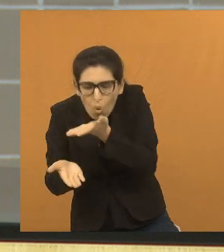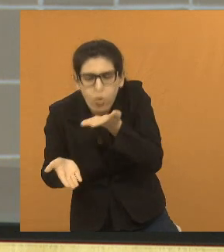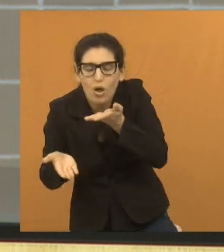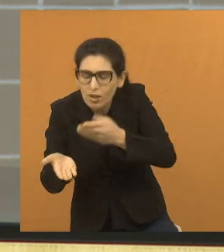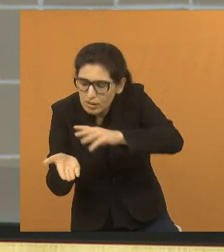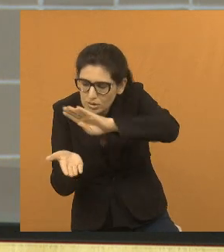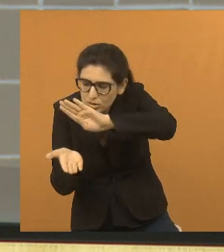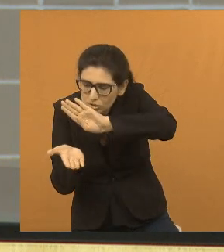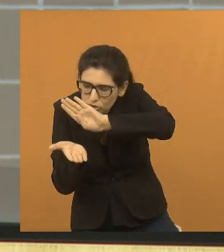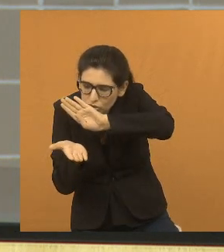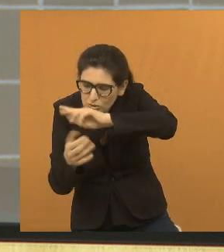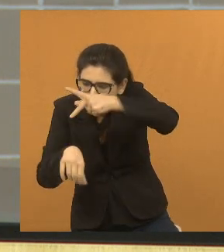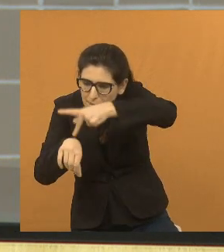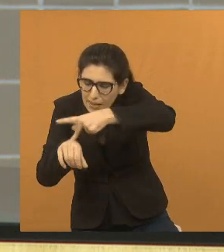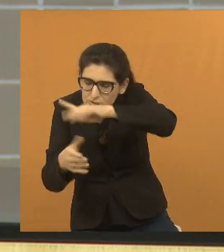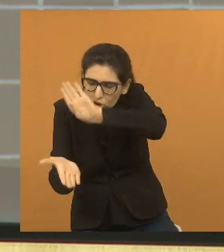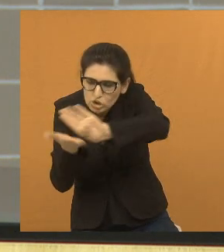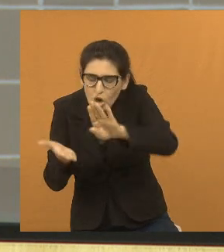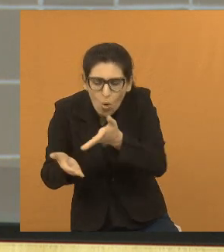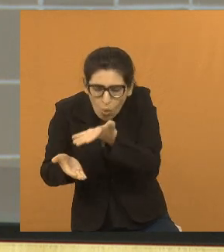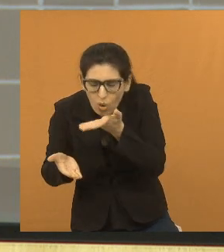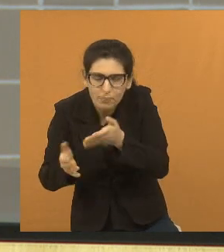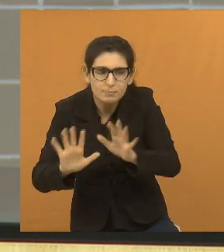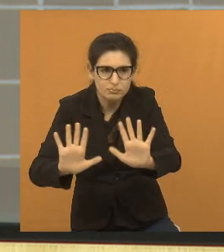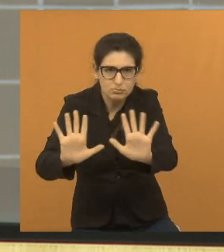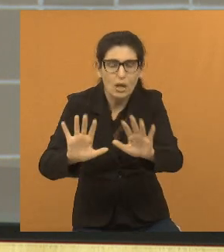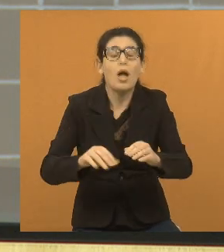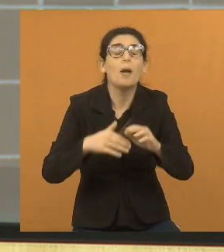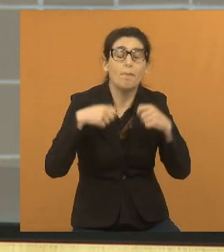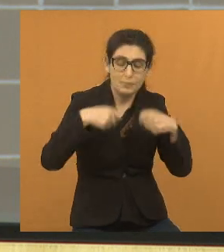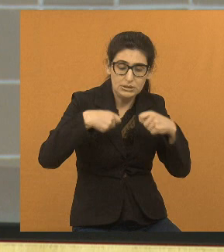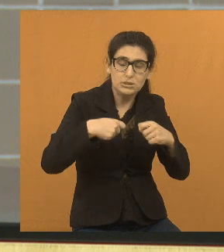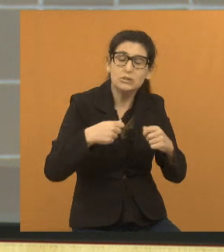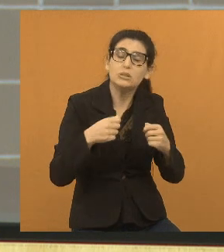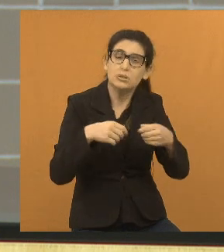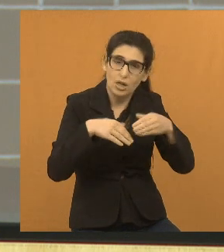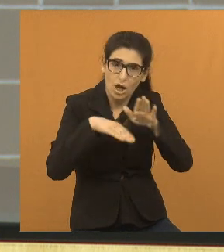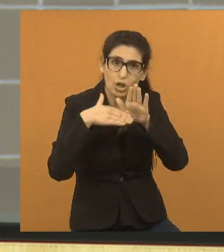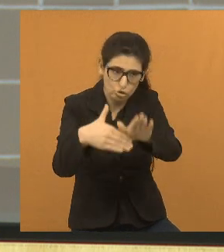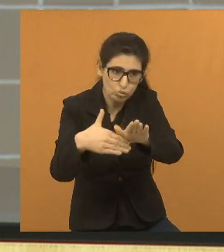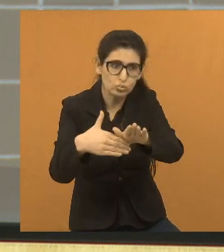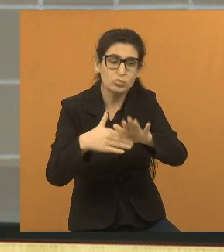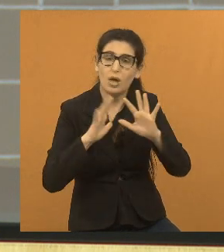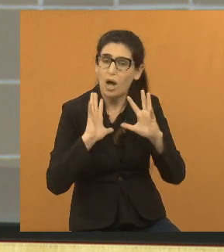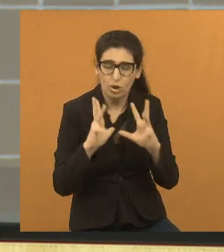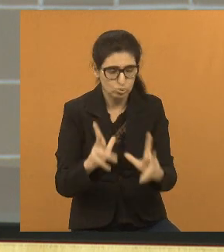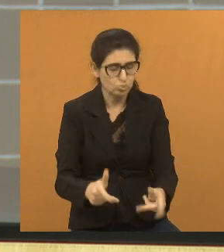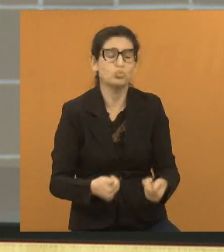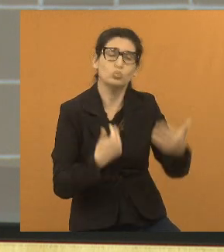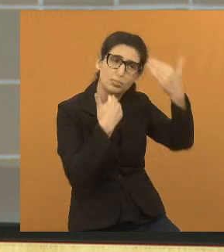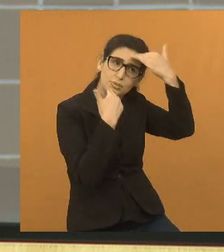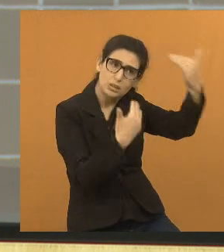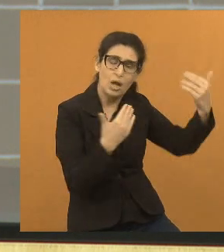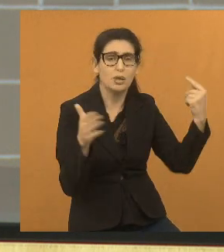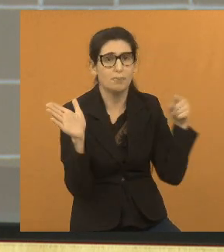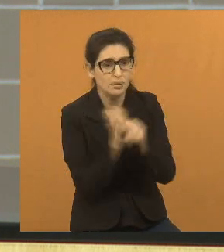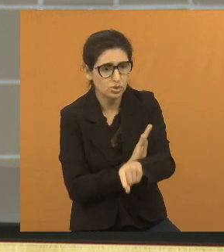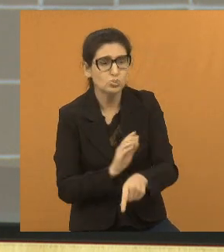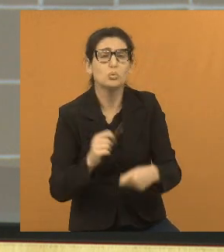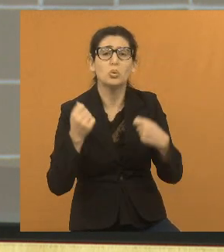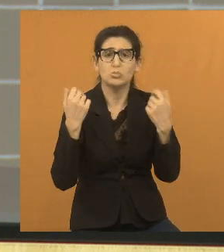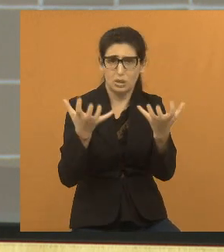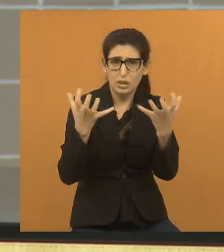proposta que a gente vai encaminhar para a Câmara de forma a atender todos os interesses. Então, muito obrigado pela contribuição, a gente estamos